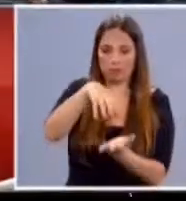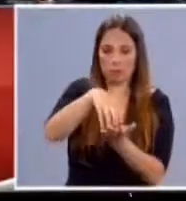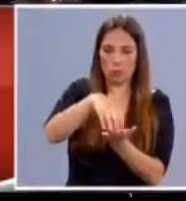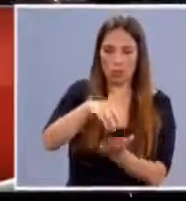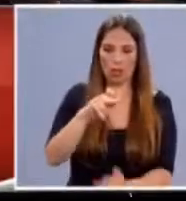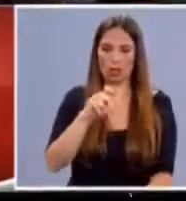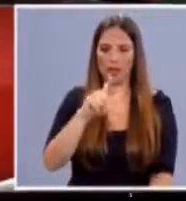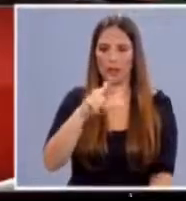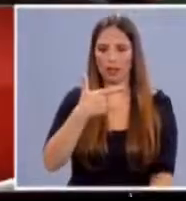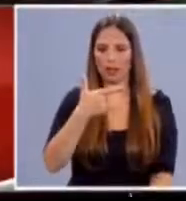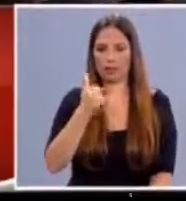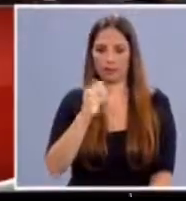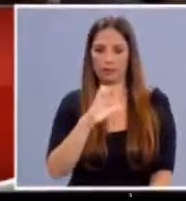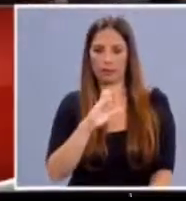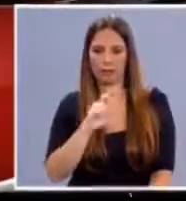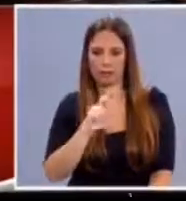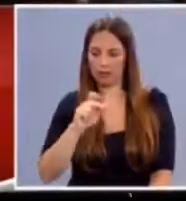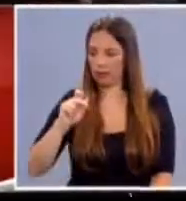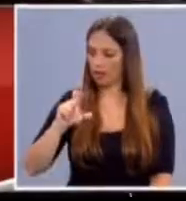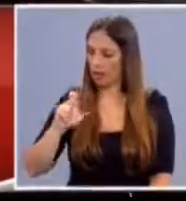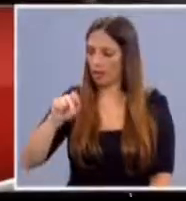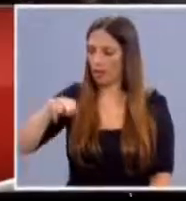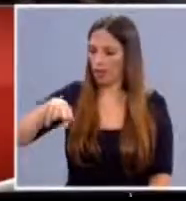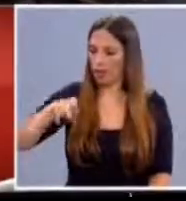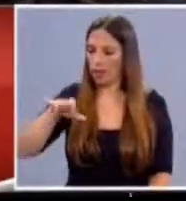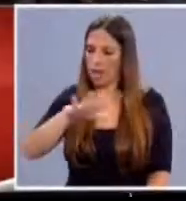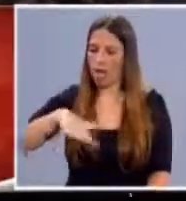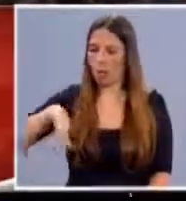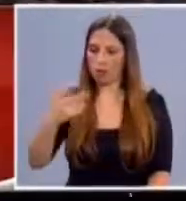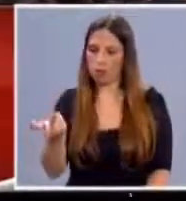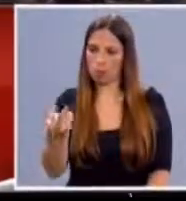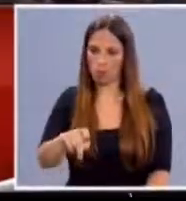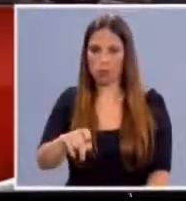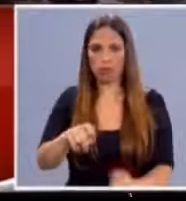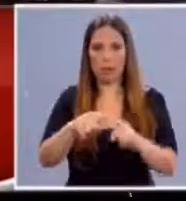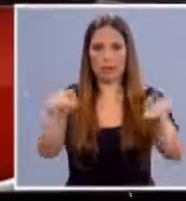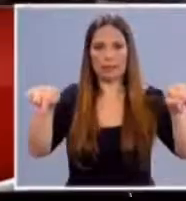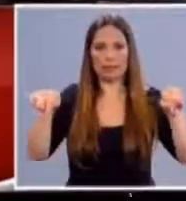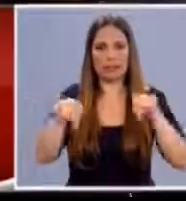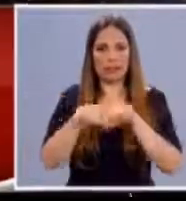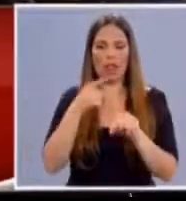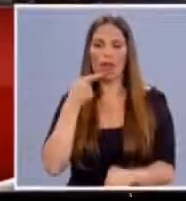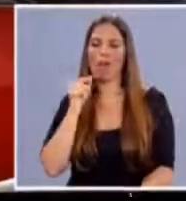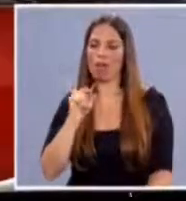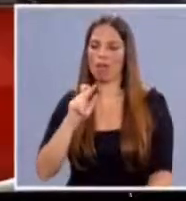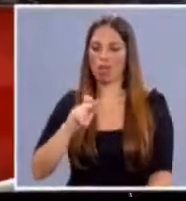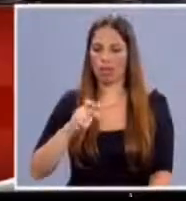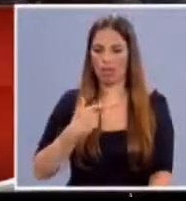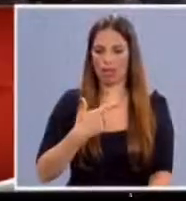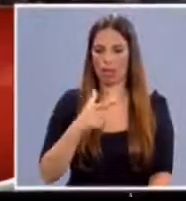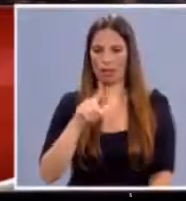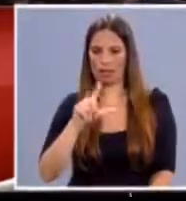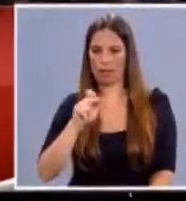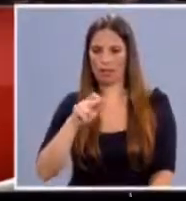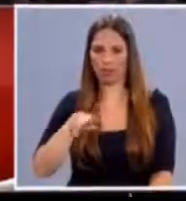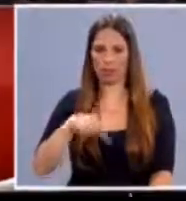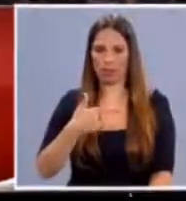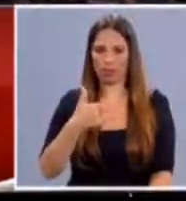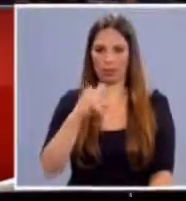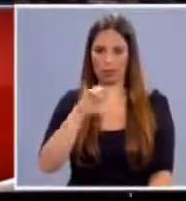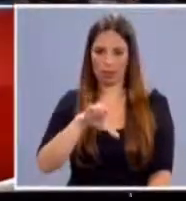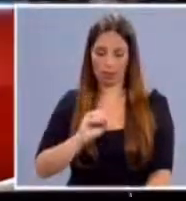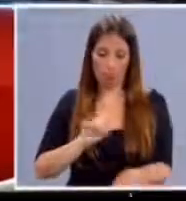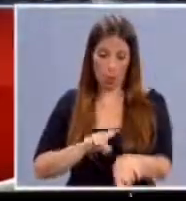vai desenvolver esta Assembleia Geral, na Sala Atlântico, e a hora é às 14 horas,